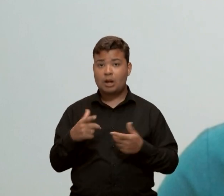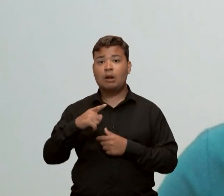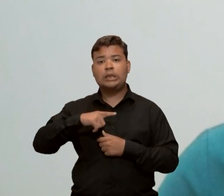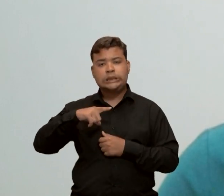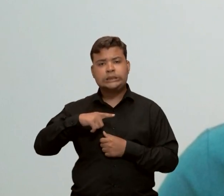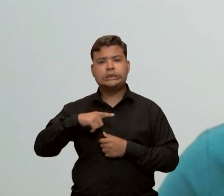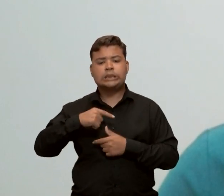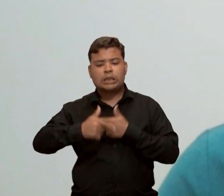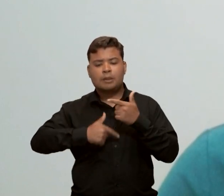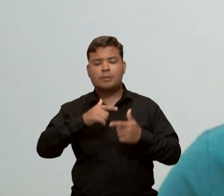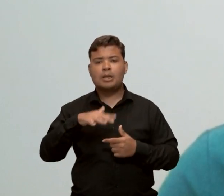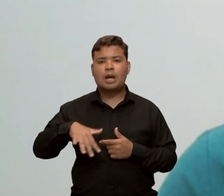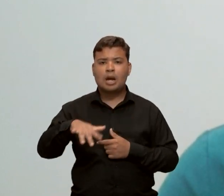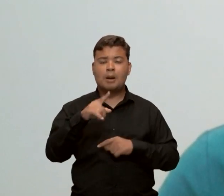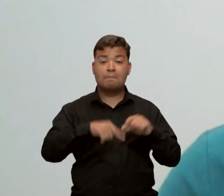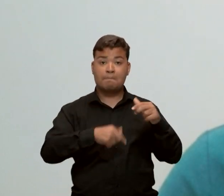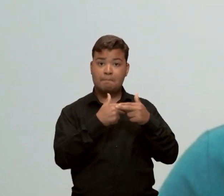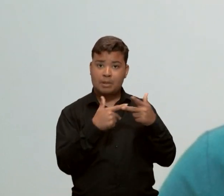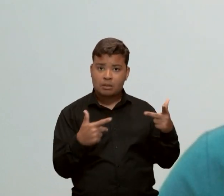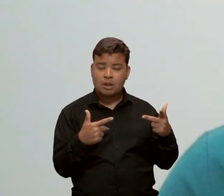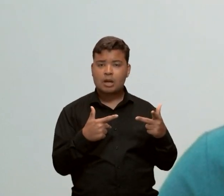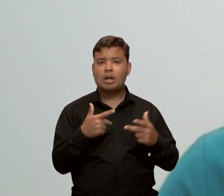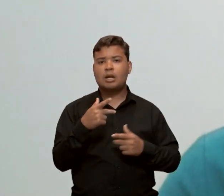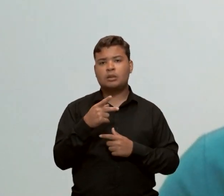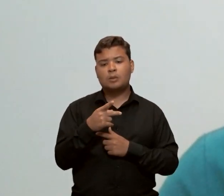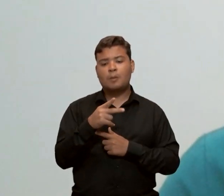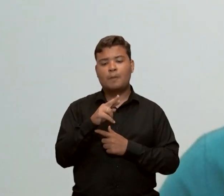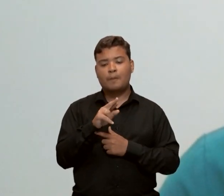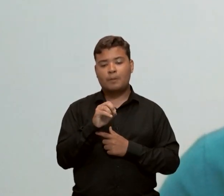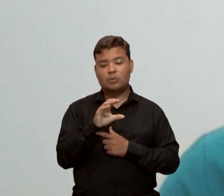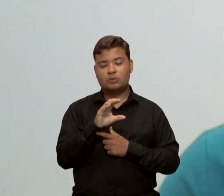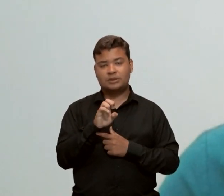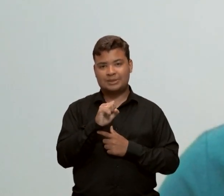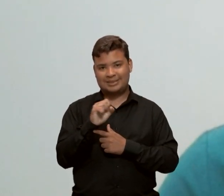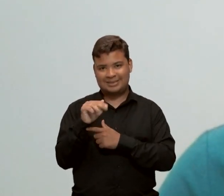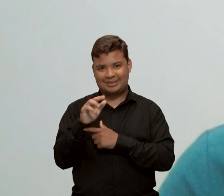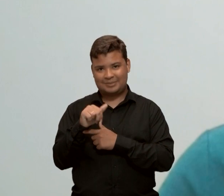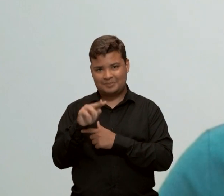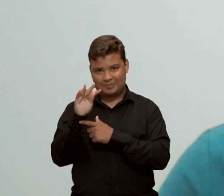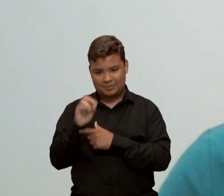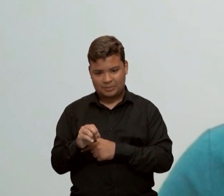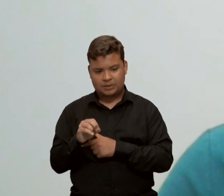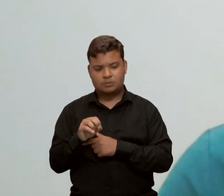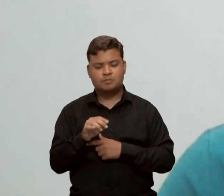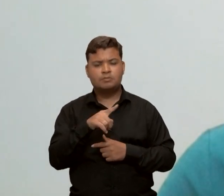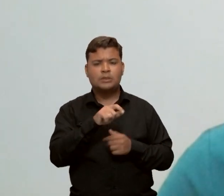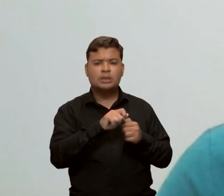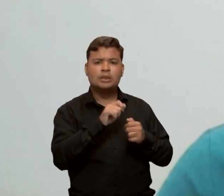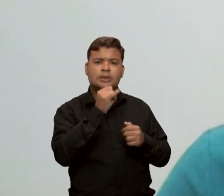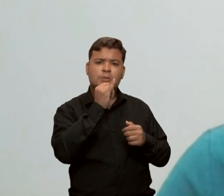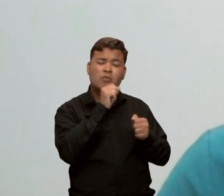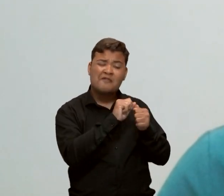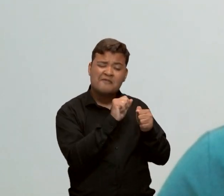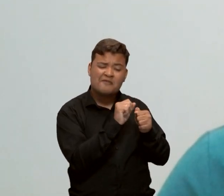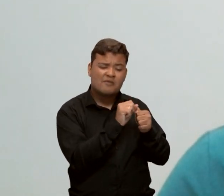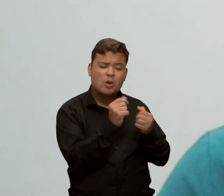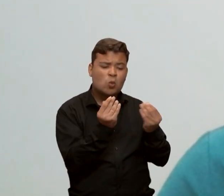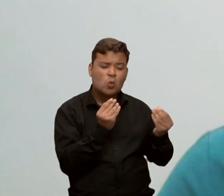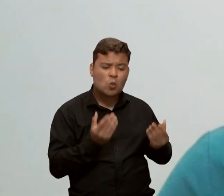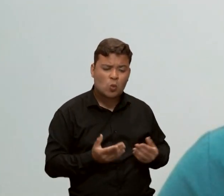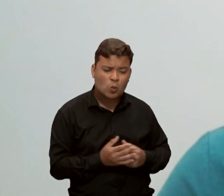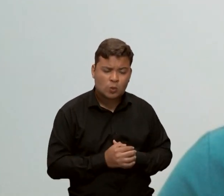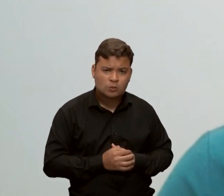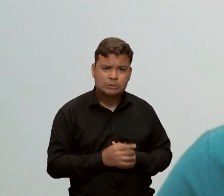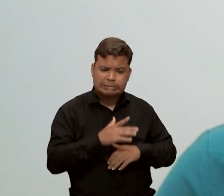de processamento de materiais, então trocando em miúdos, como as coisas são feitas na prática, como é que as